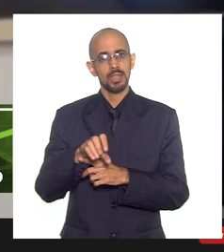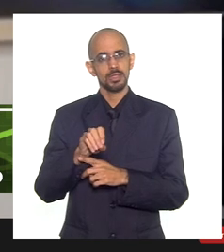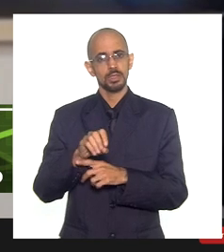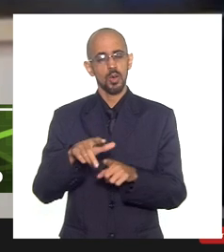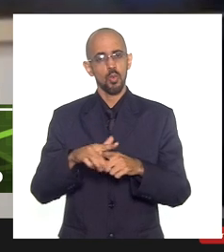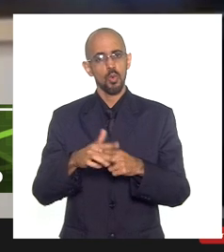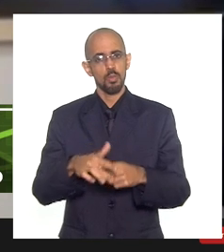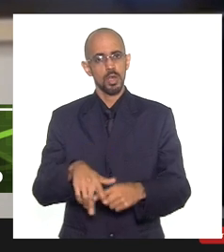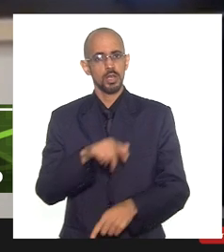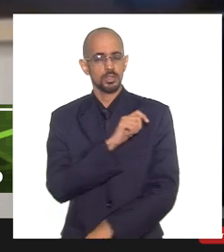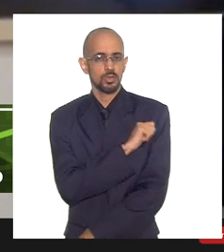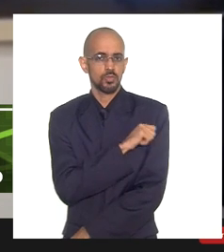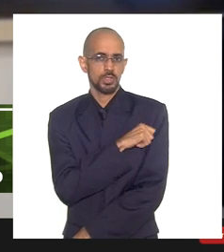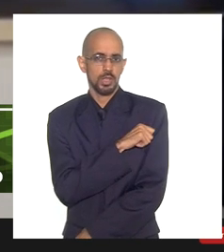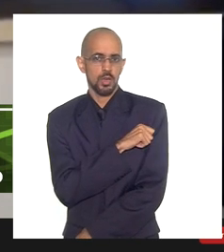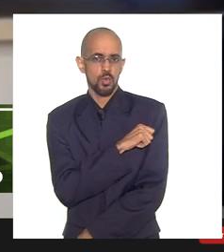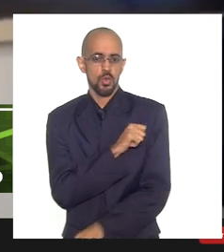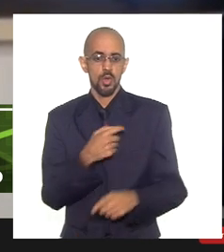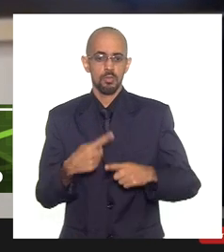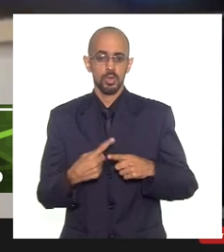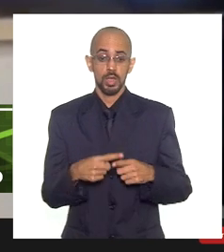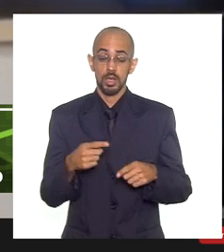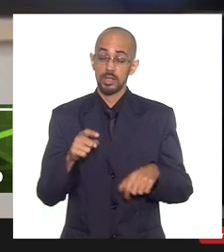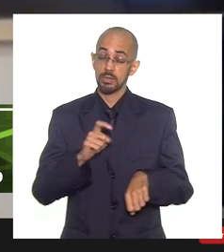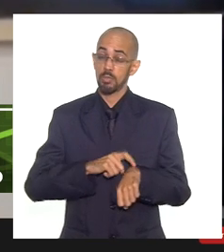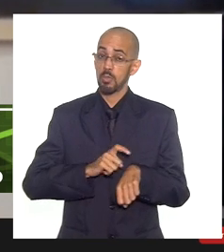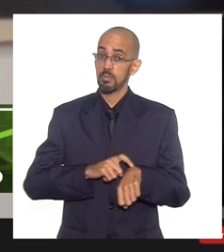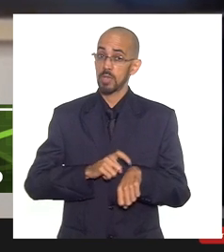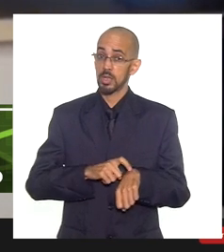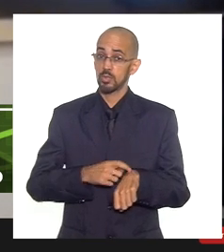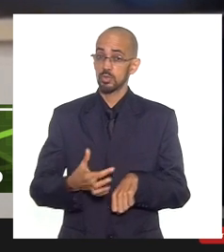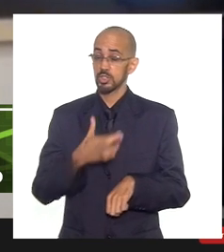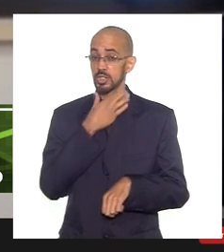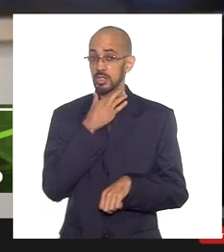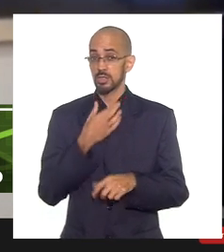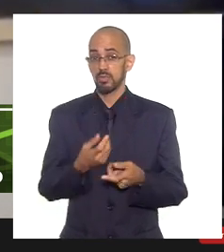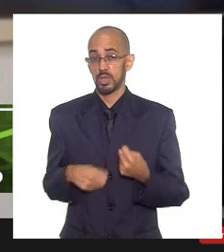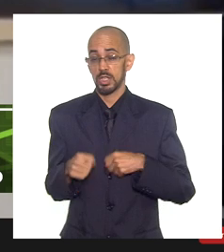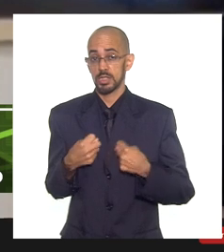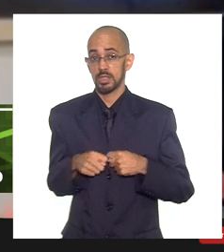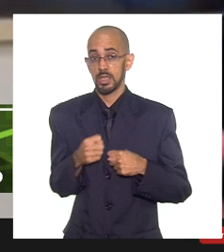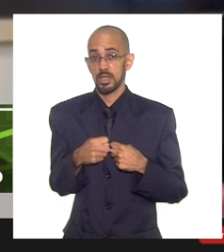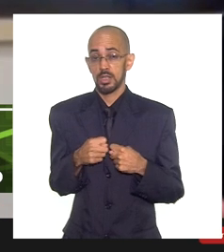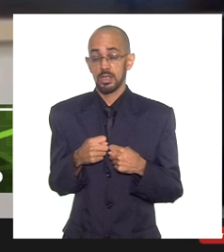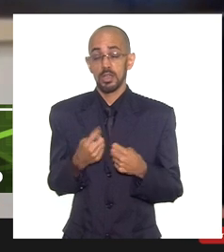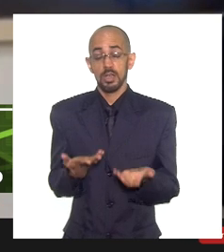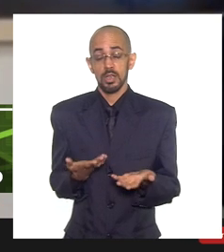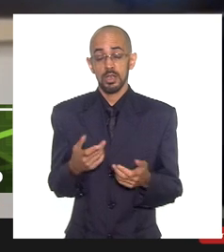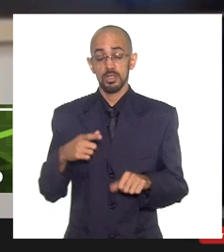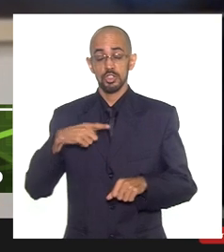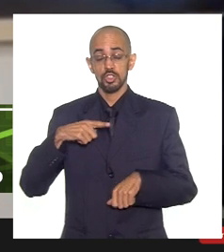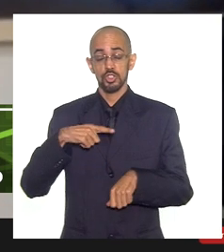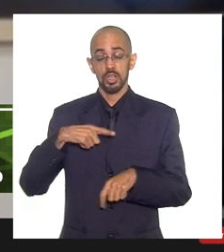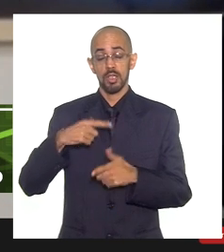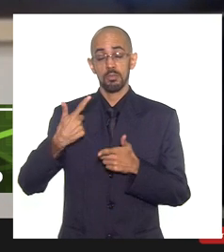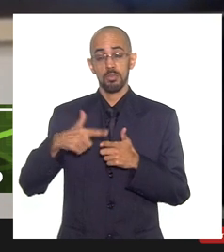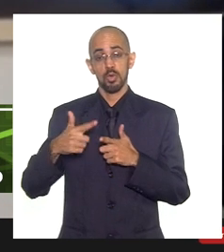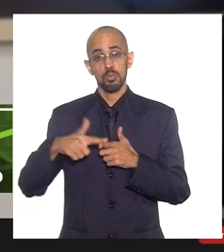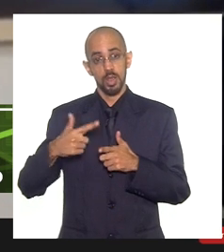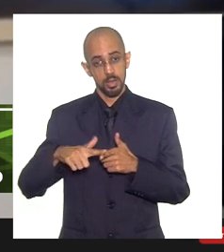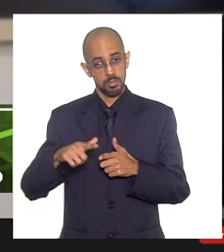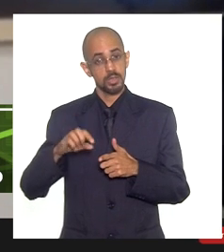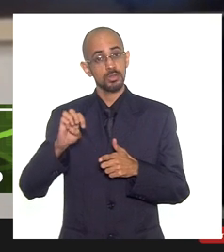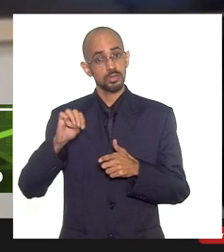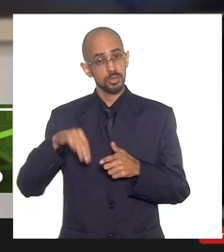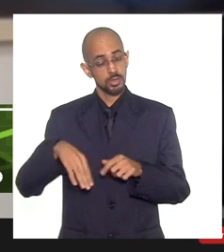uma situação de excepcionalidade financeira uma série de entraves e de problemas são colocados que